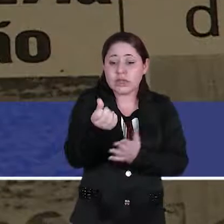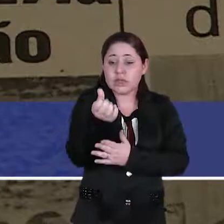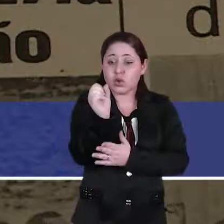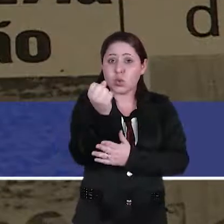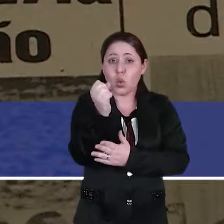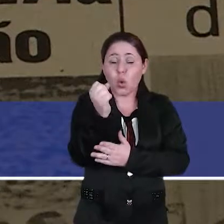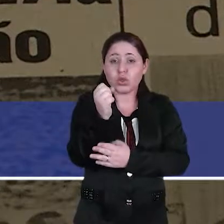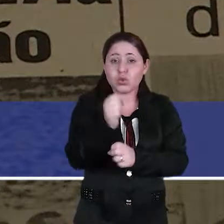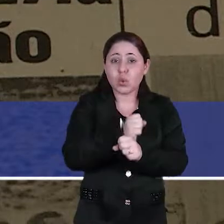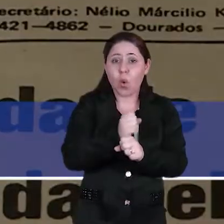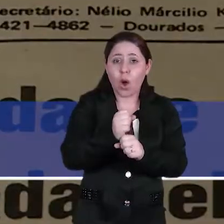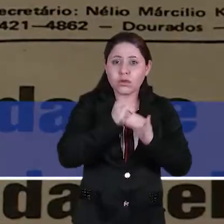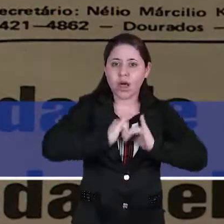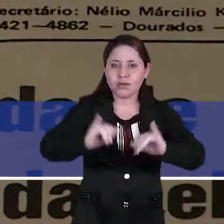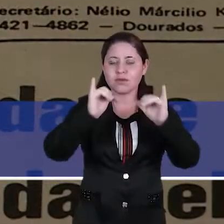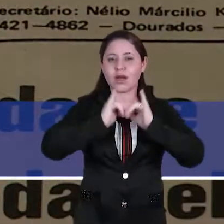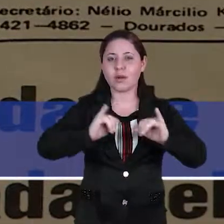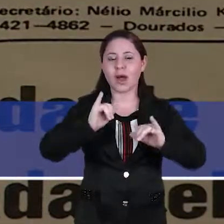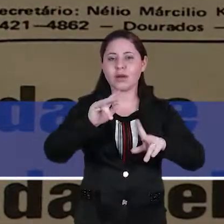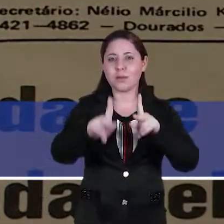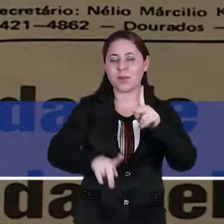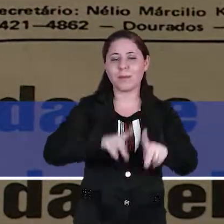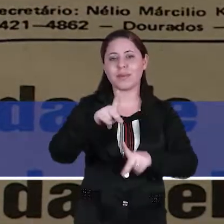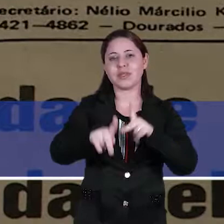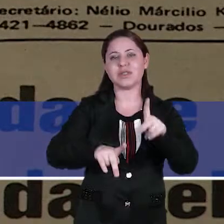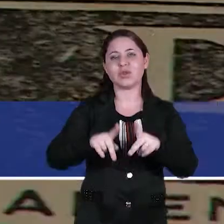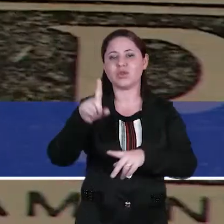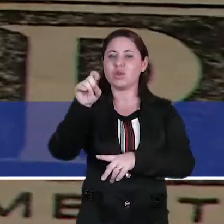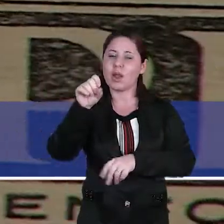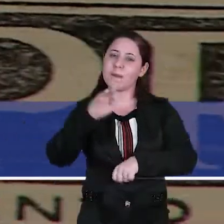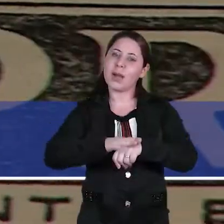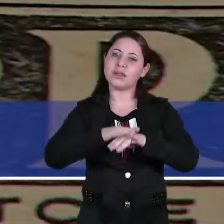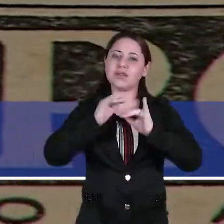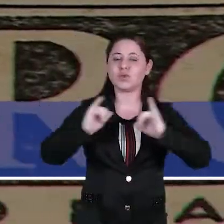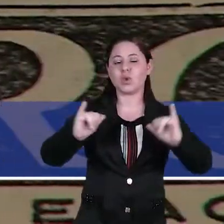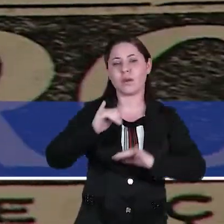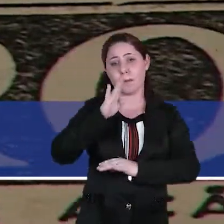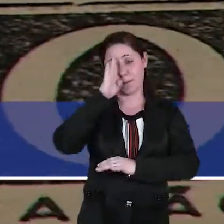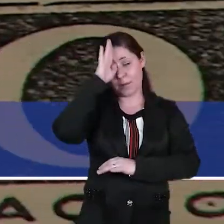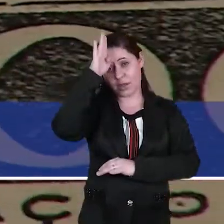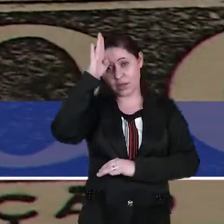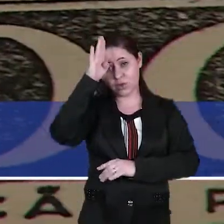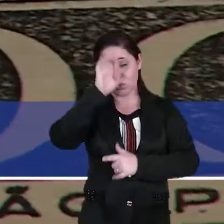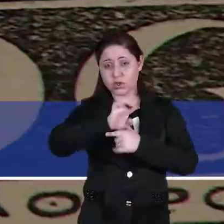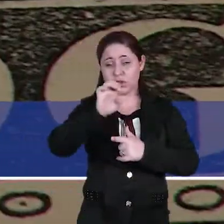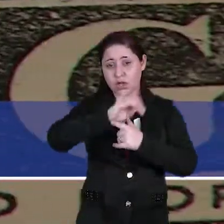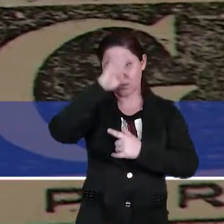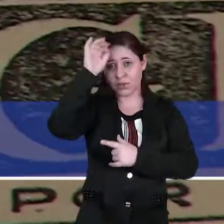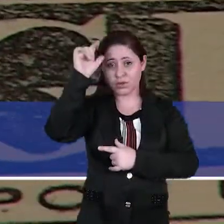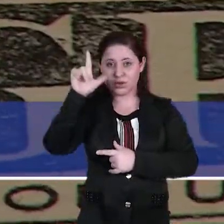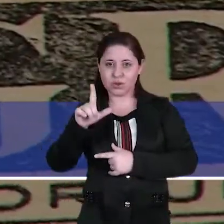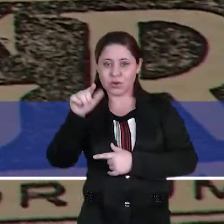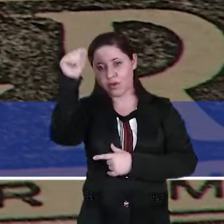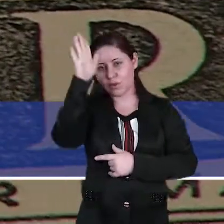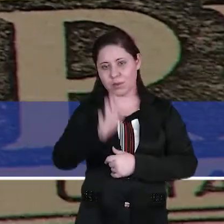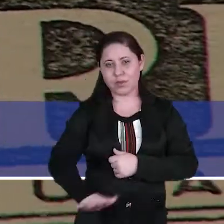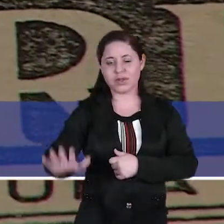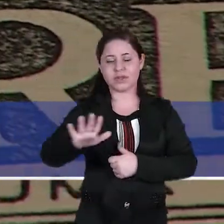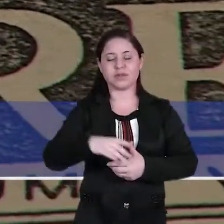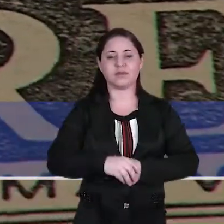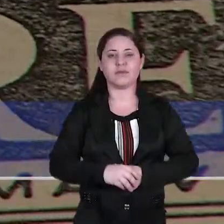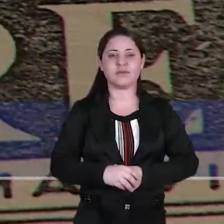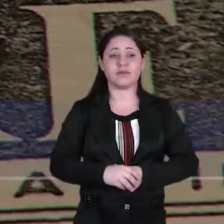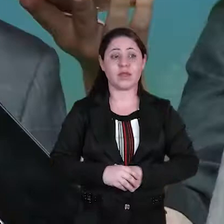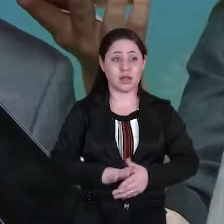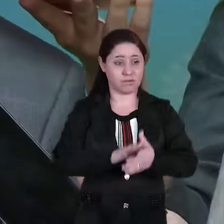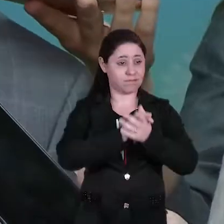há 68 anos, informando a população de Dourados sobre as principais notícias da região de Mato Grosso do Sul e